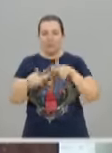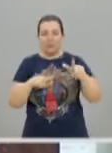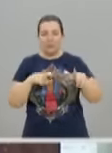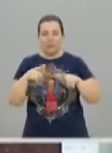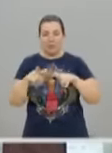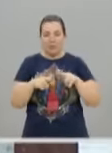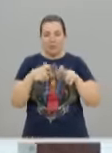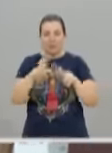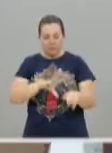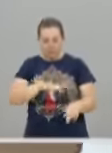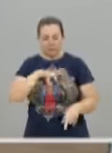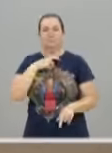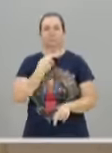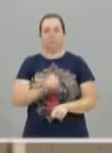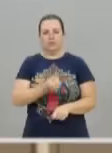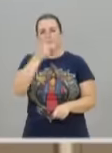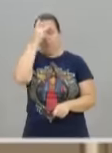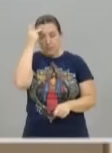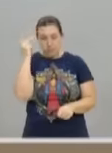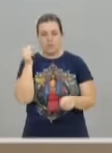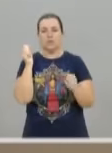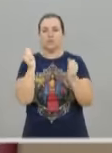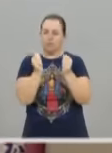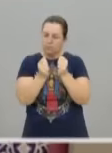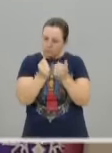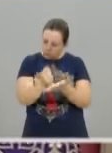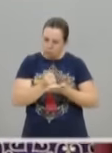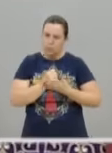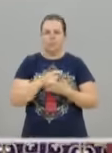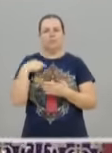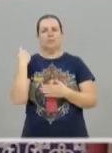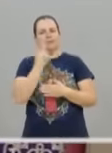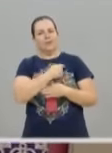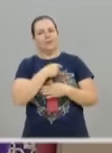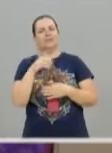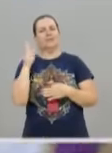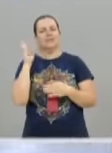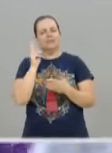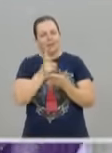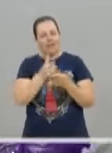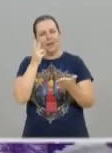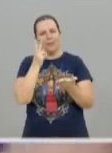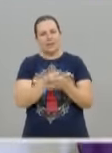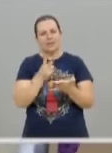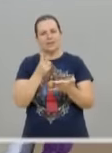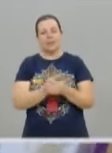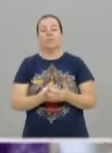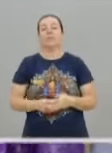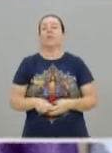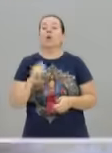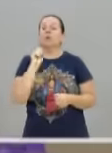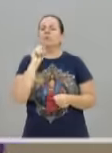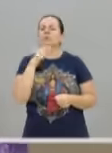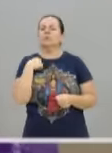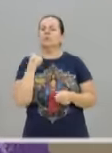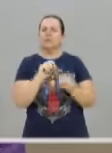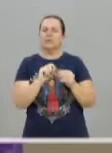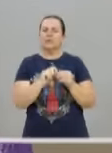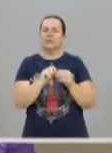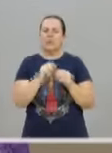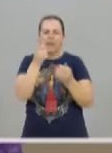esforço de pessoas que colaboram e às vezes se perguntam com que que eu tô colaborando uma obra